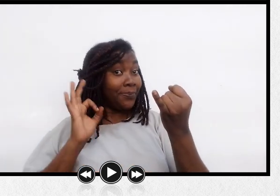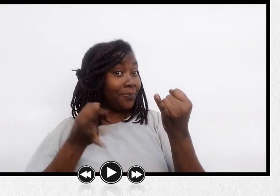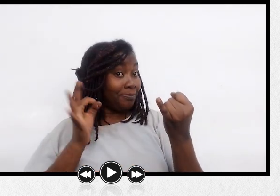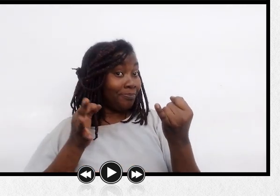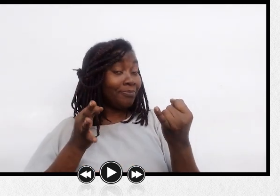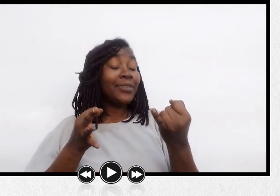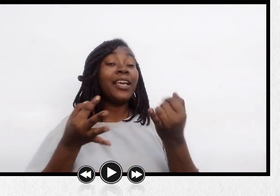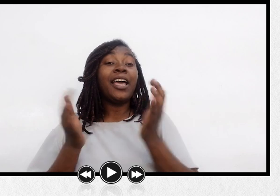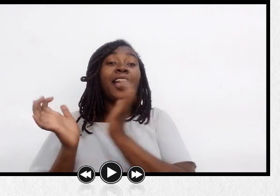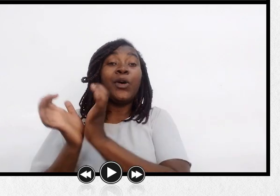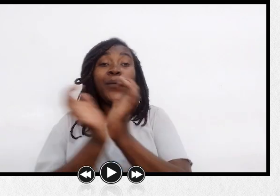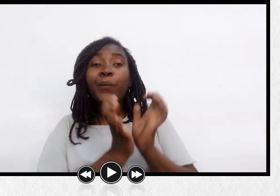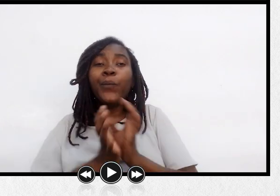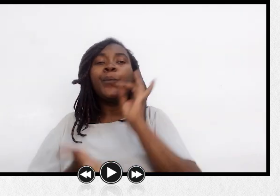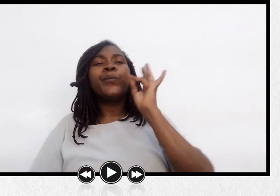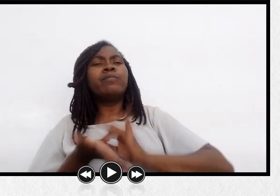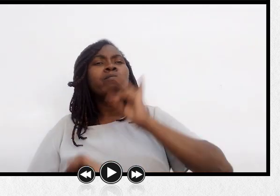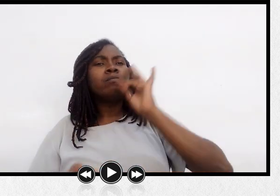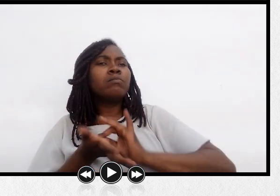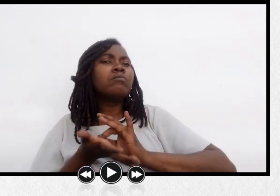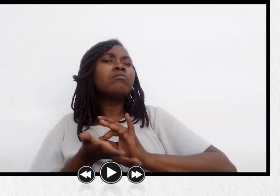Eles são órgãos oficiais,